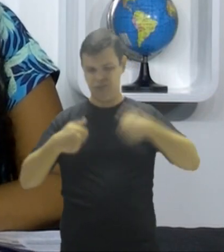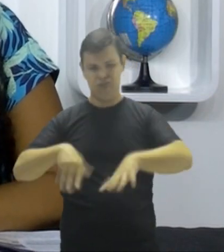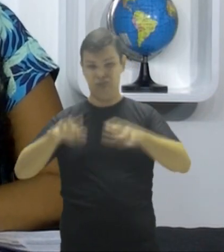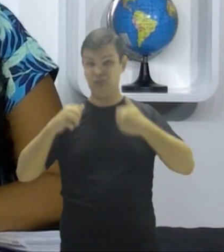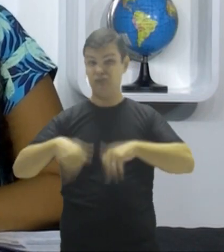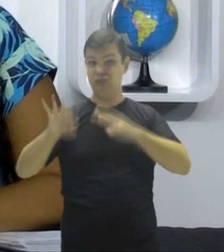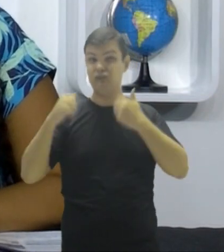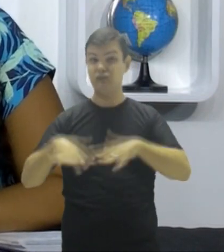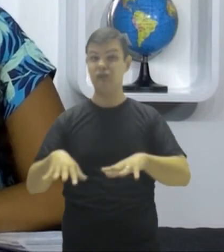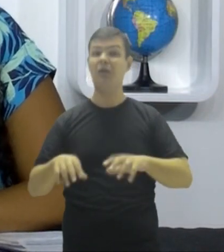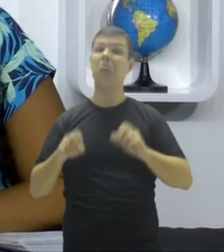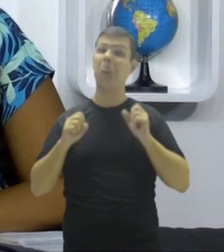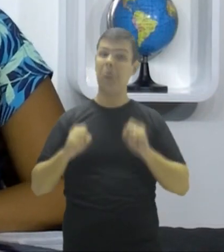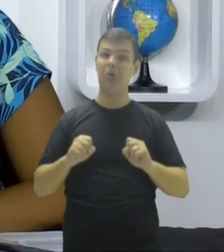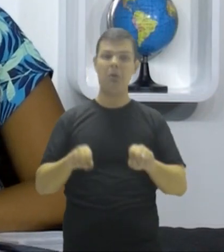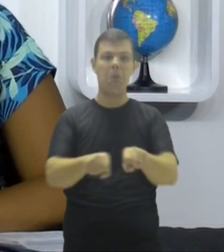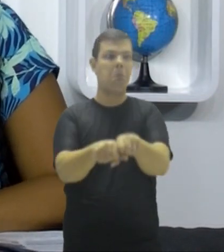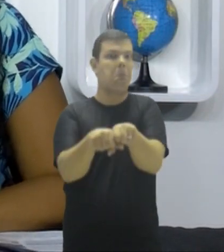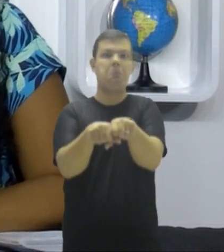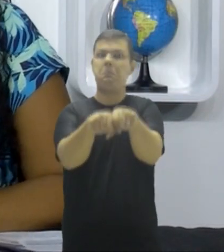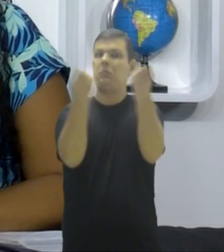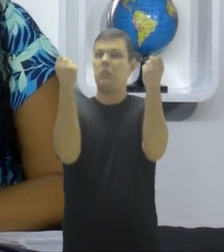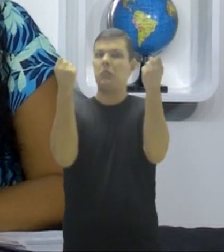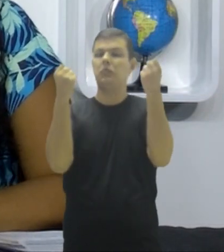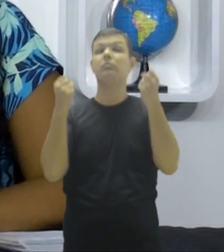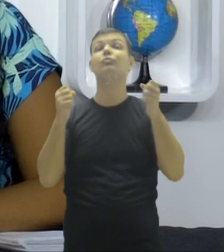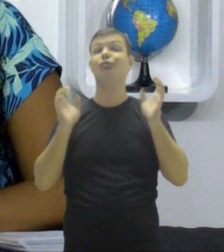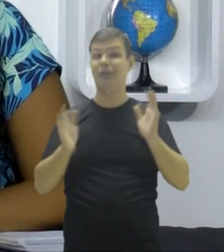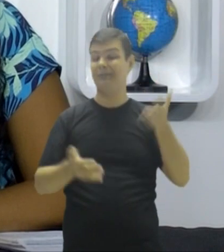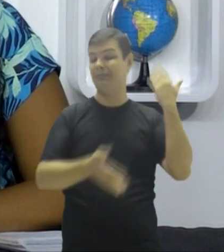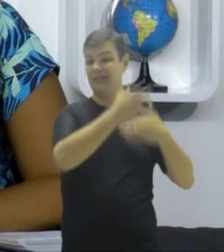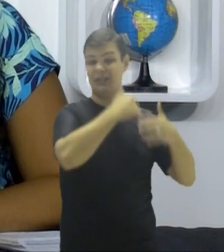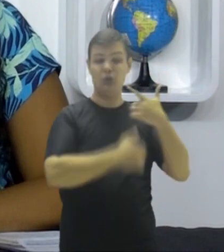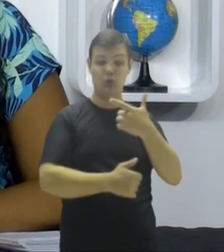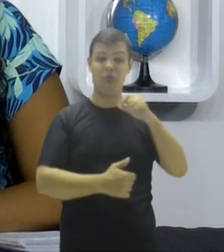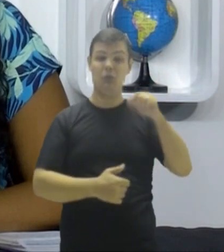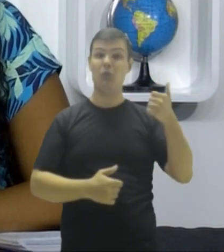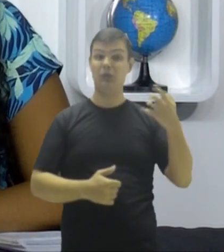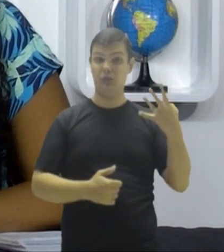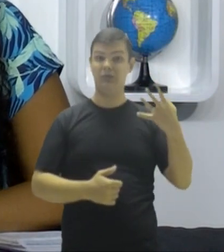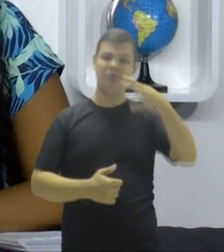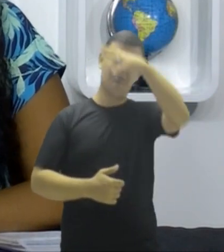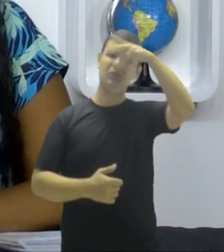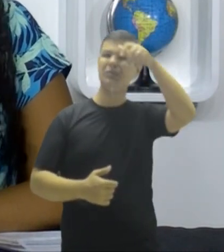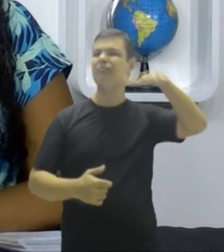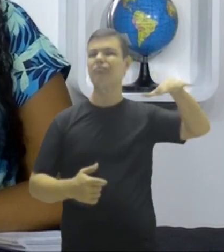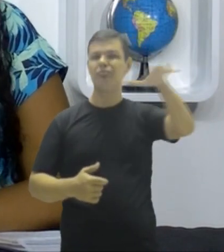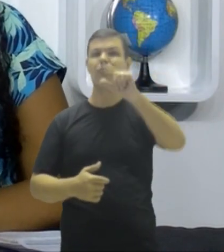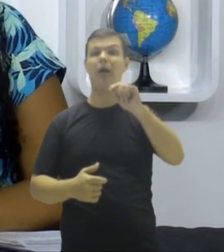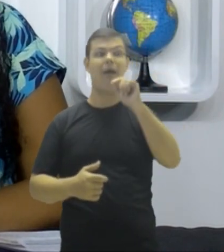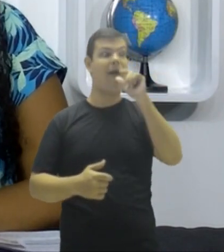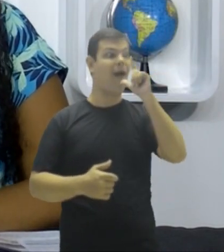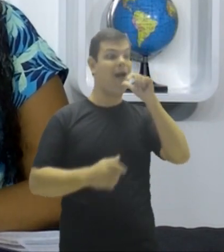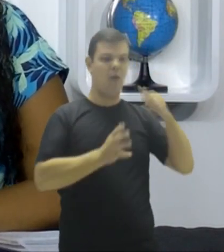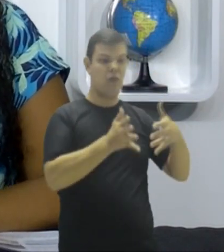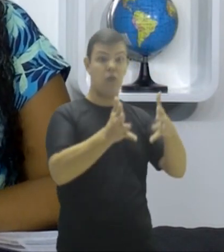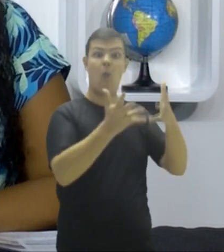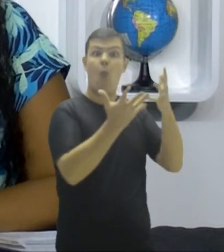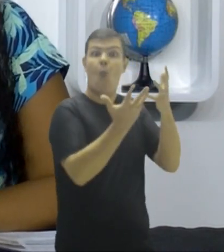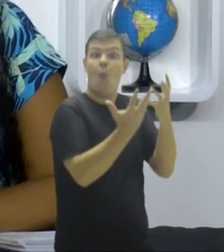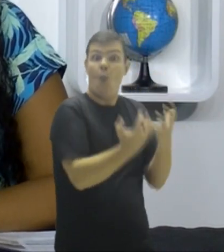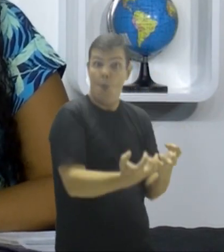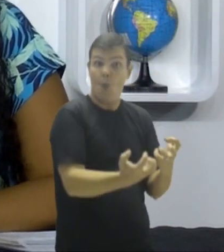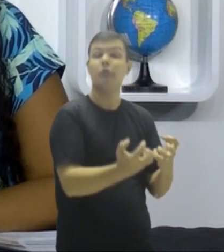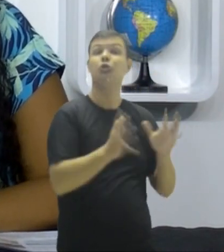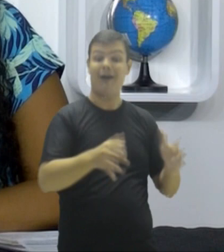água pode ocasionar um colapso, como a gente já teve aqui em 2014, na Amazônia, rios que secaram,